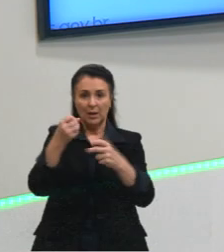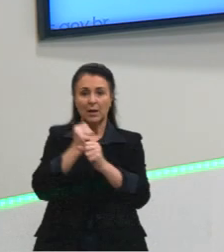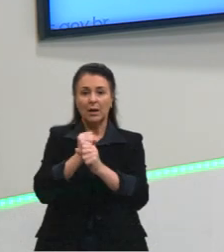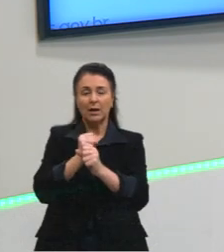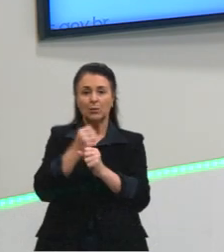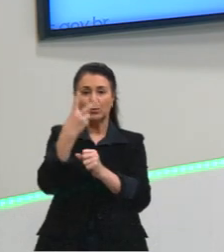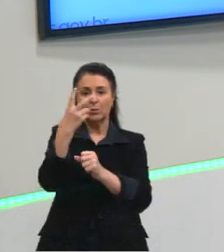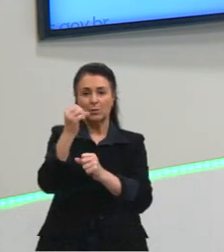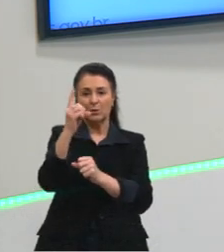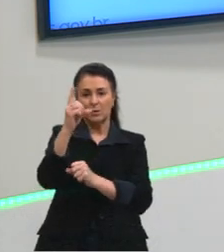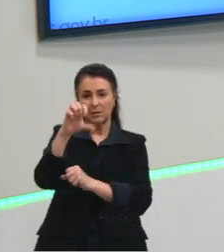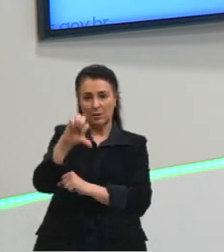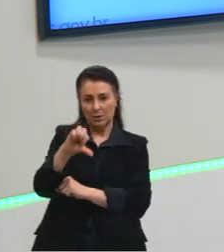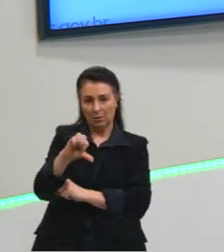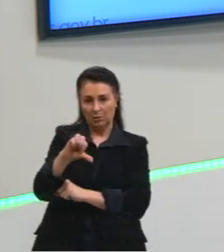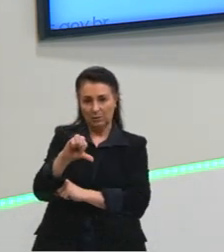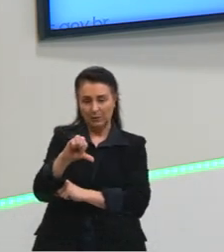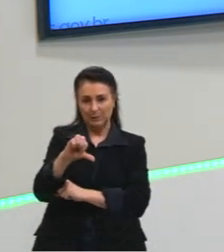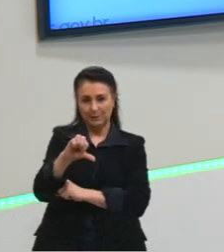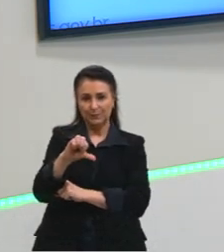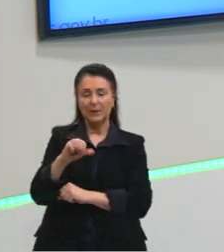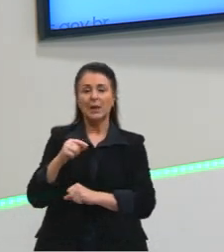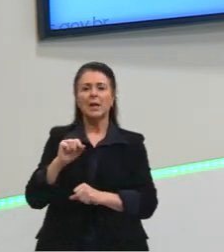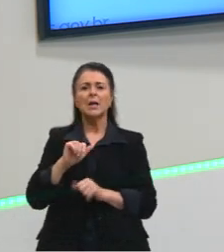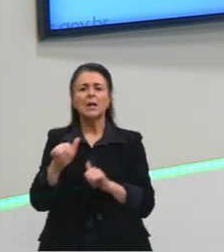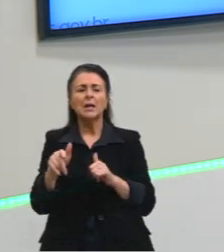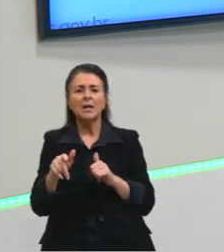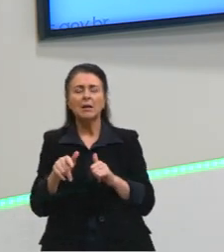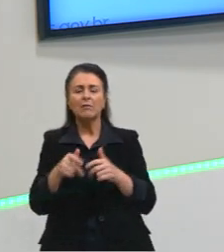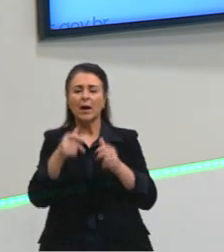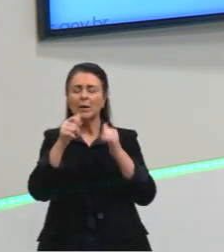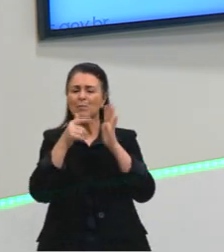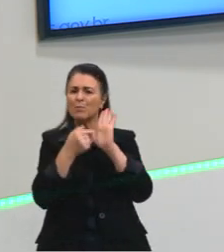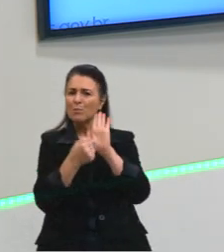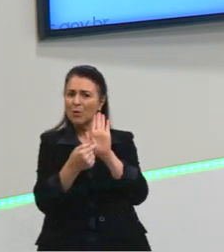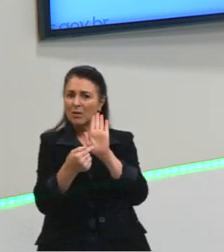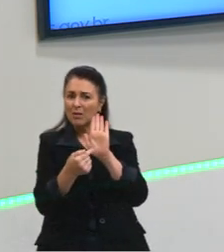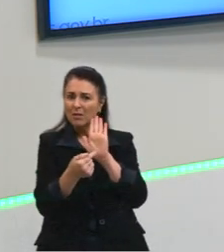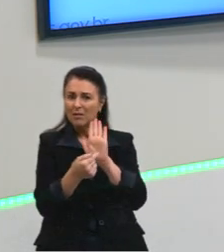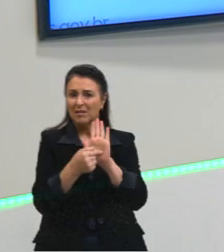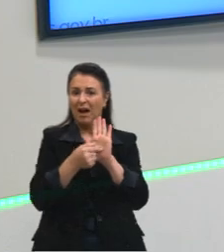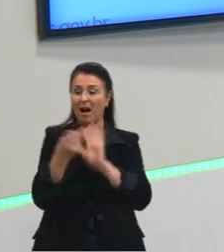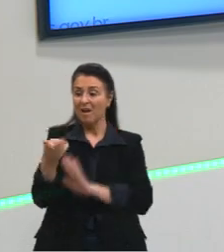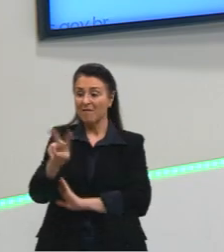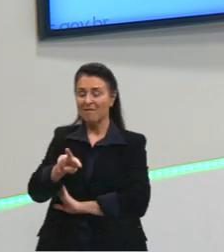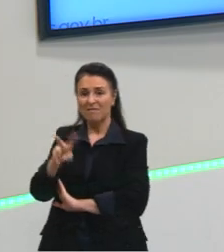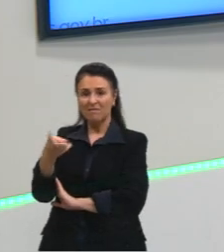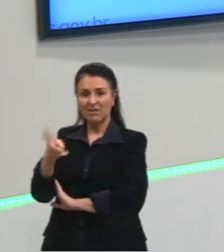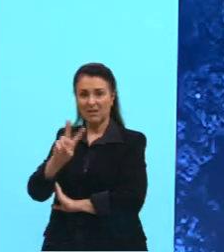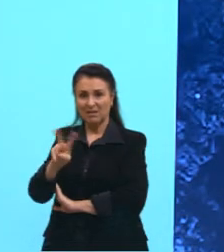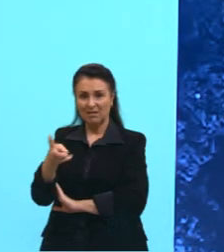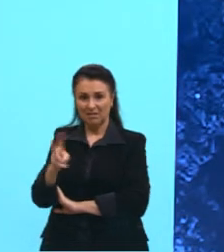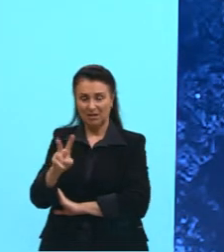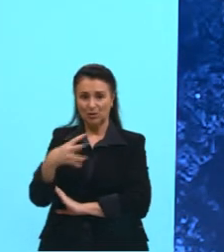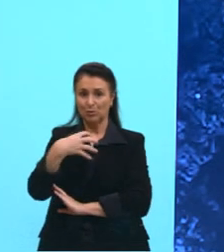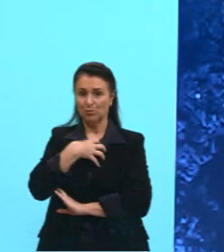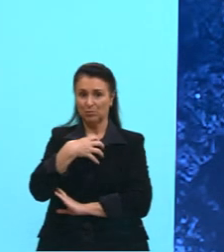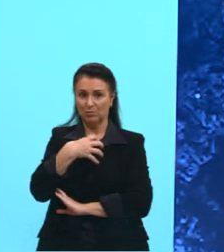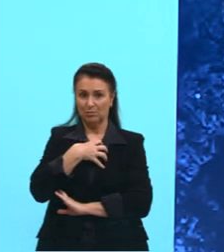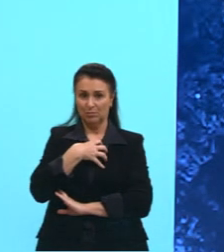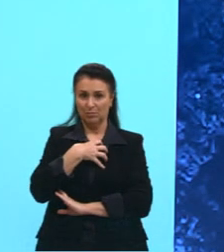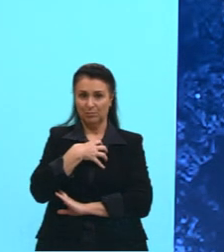que vai tratar um pouco sobre essa pluralidade de sentidos a nossa questão começa